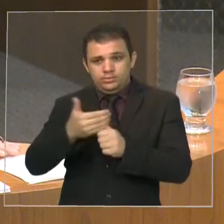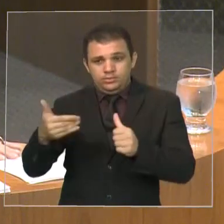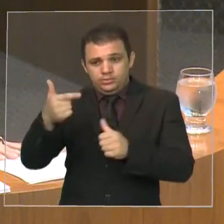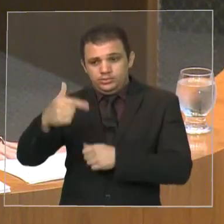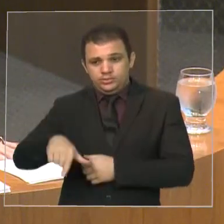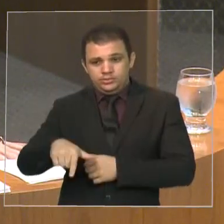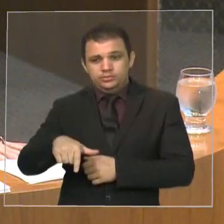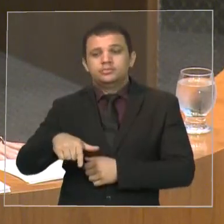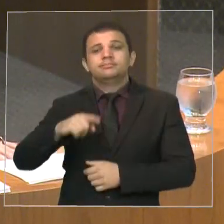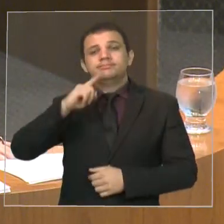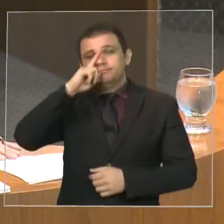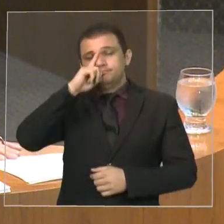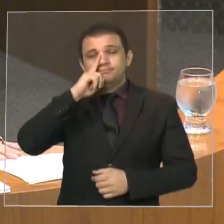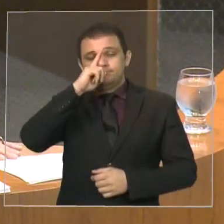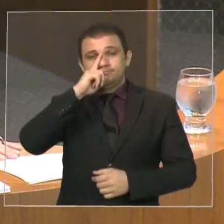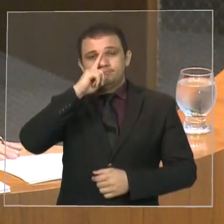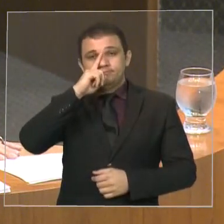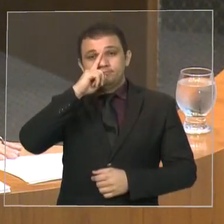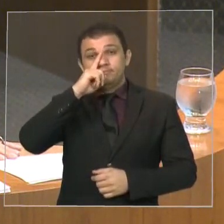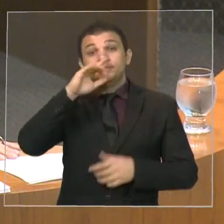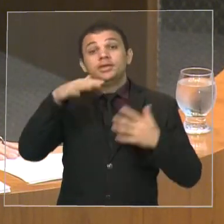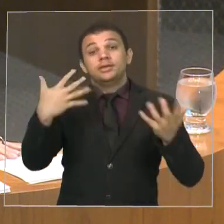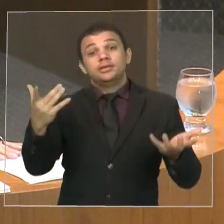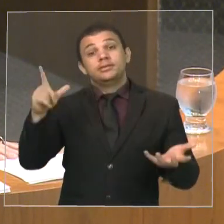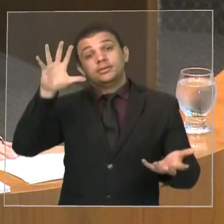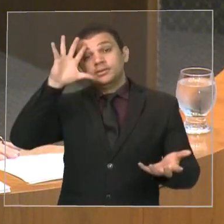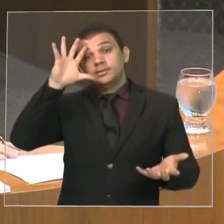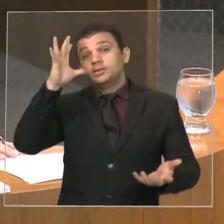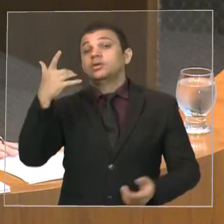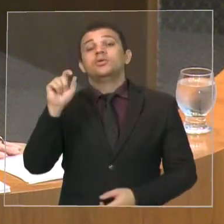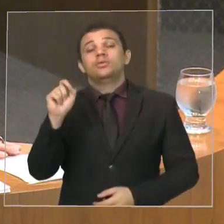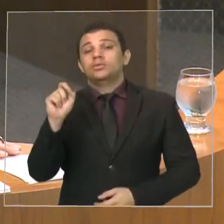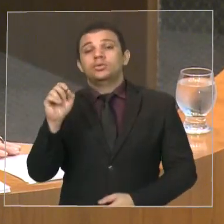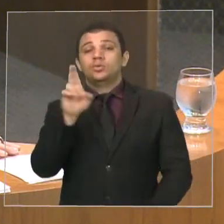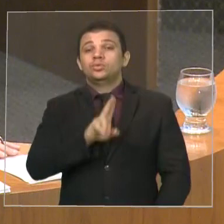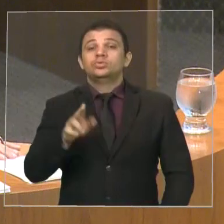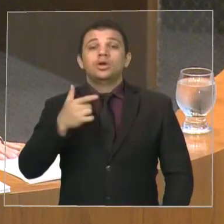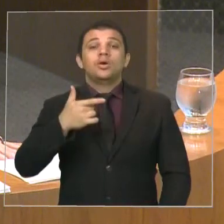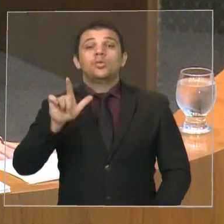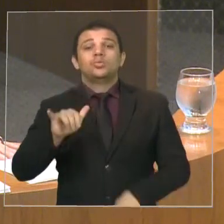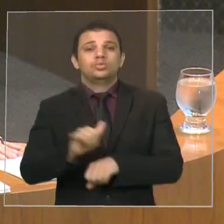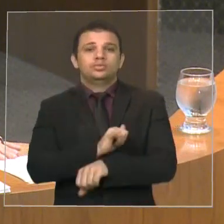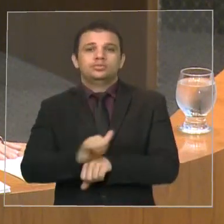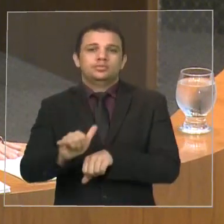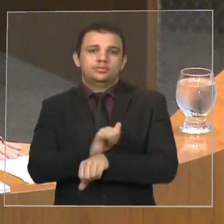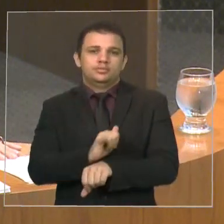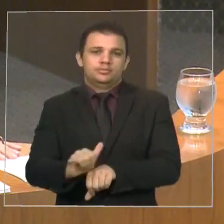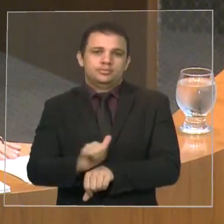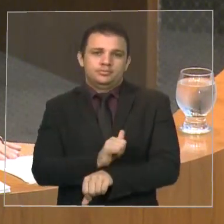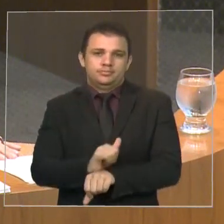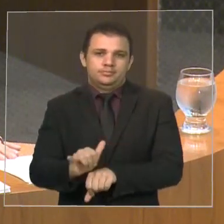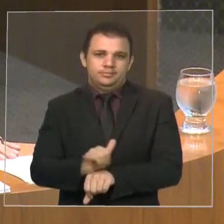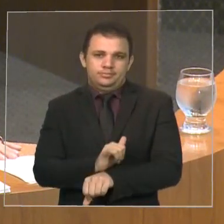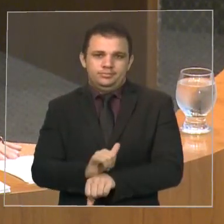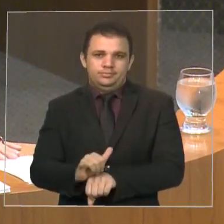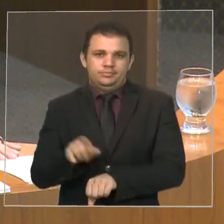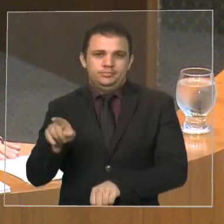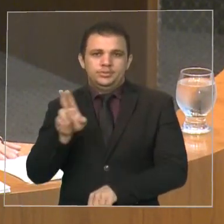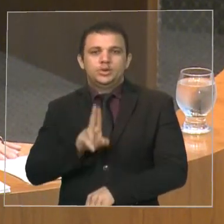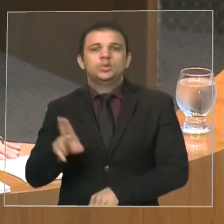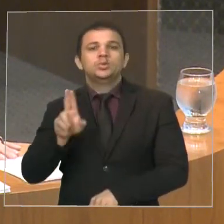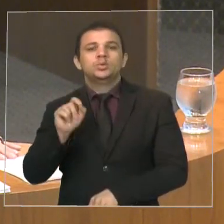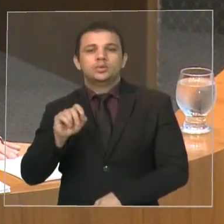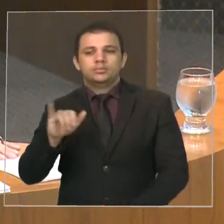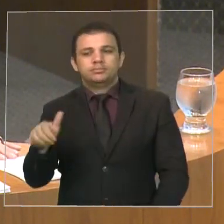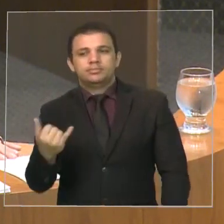Resolveu utilizar, deputado Neto Evangelista, de métodos alternativos, descambando para o uso da